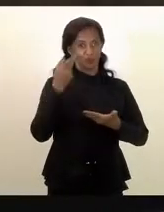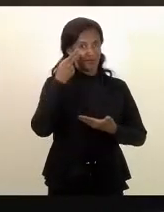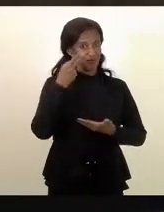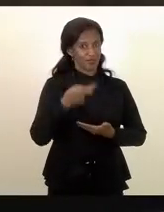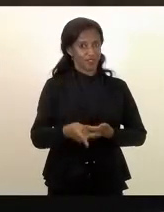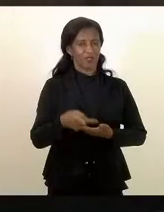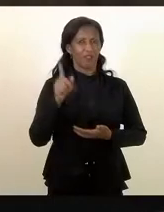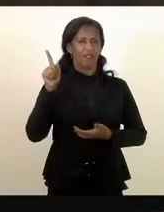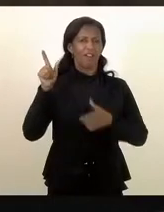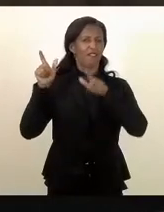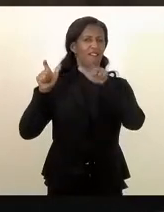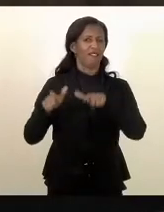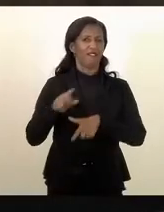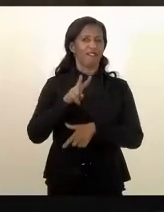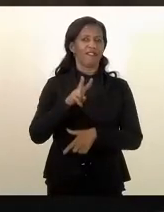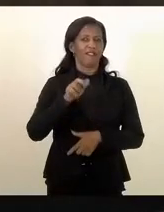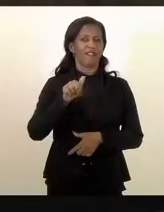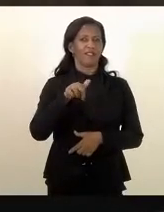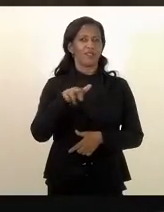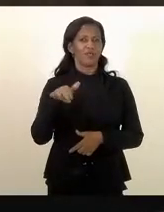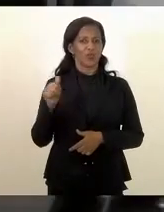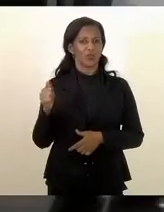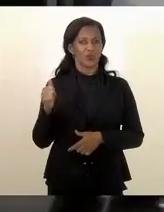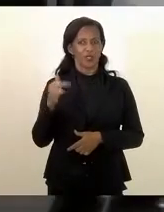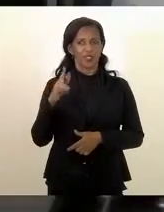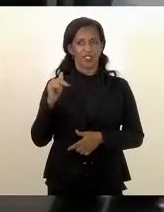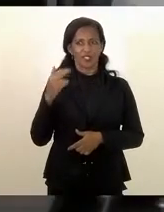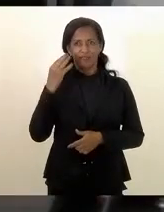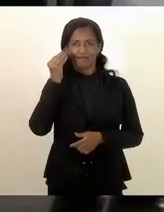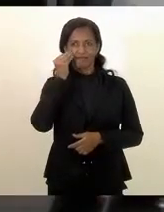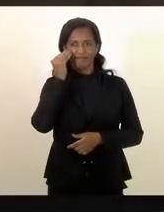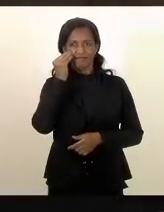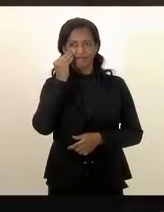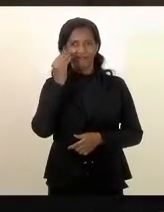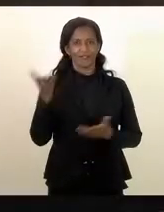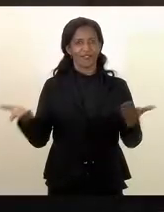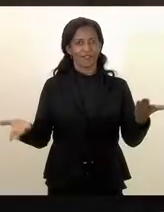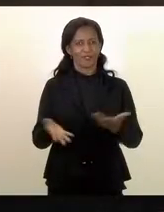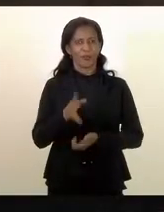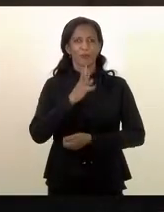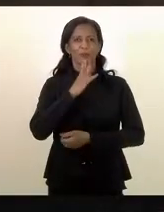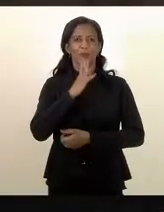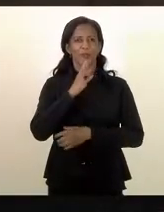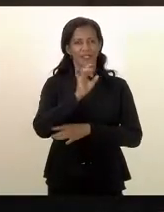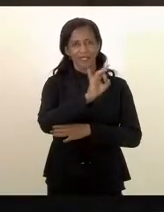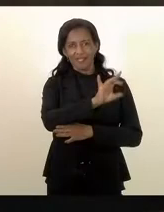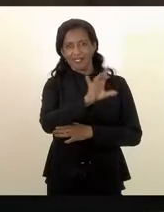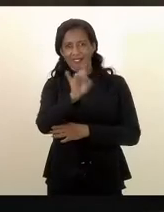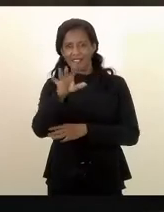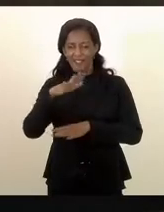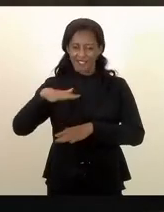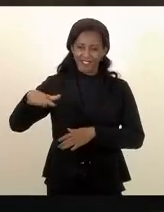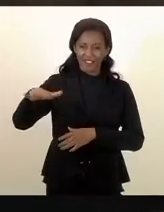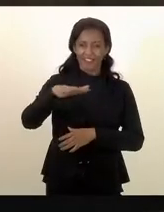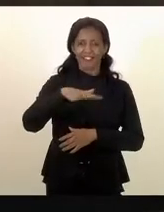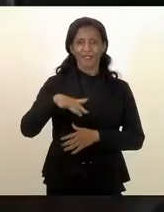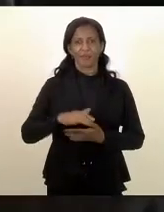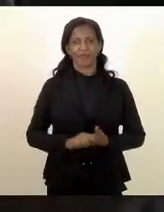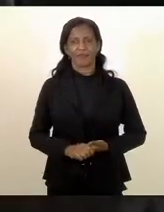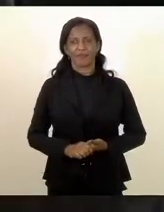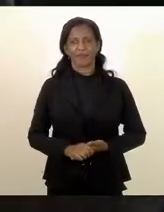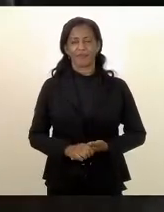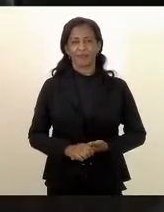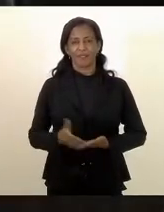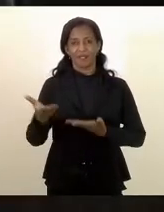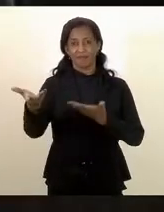cidade de vassouras tá prestigiando aí nossa assembleia e vindo conhecer os nossos espaços aí sejam muito